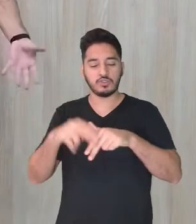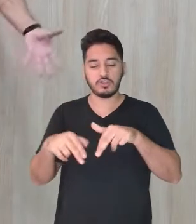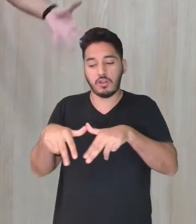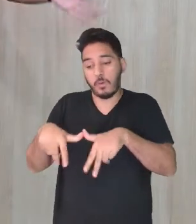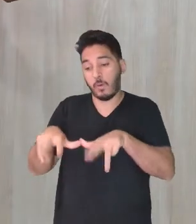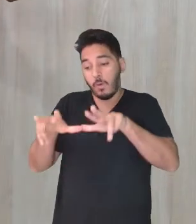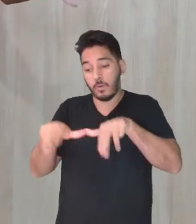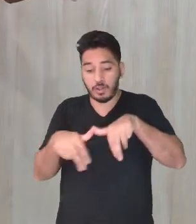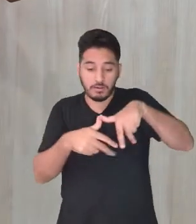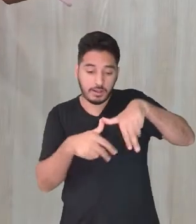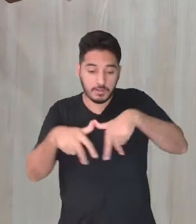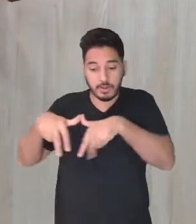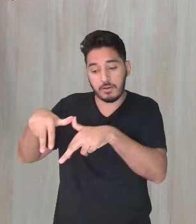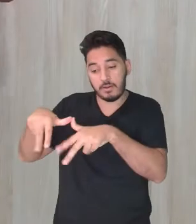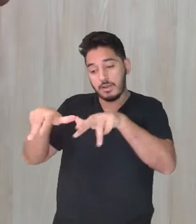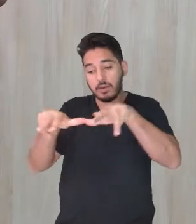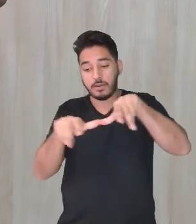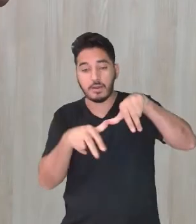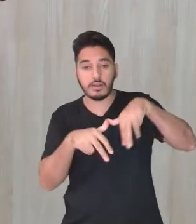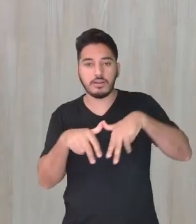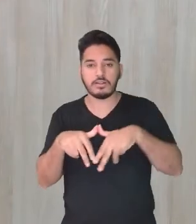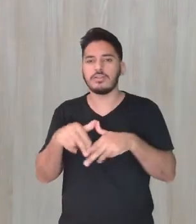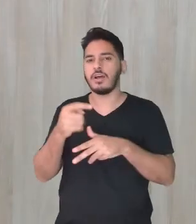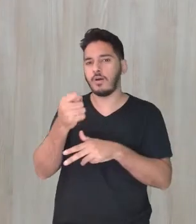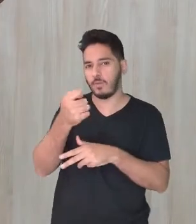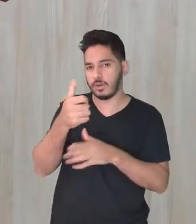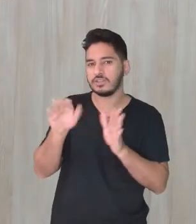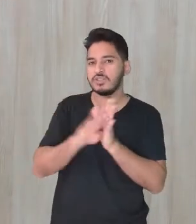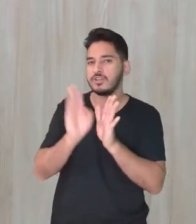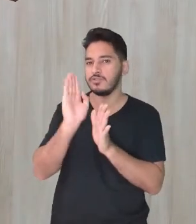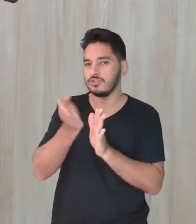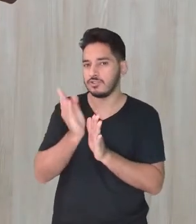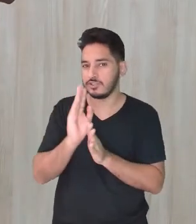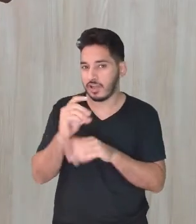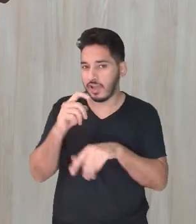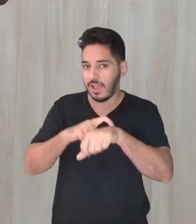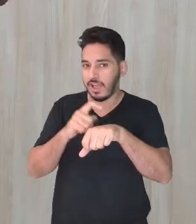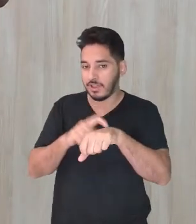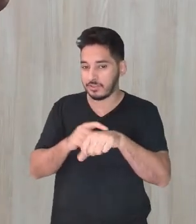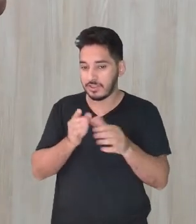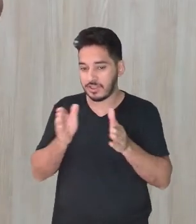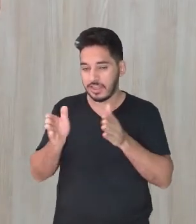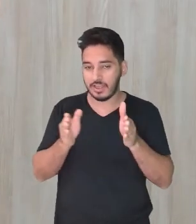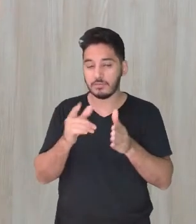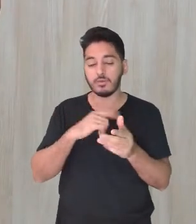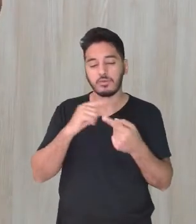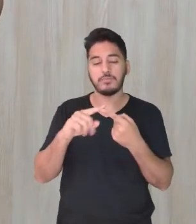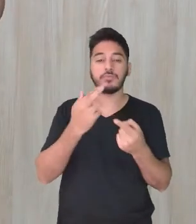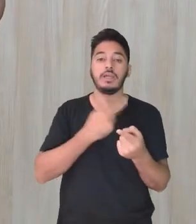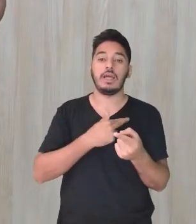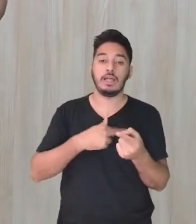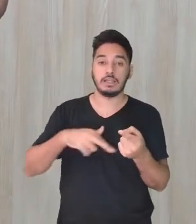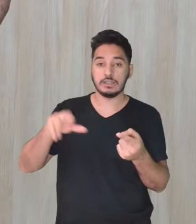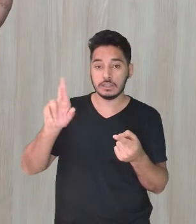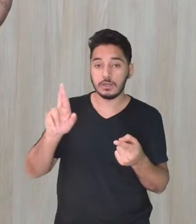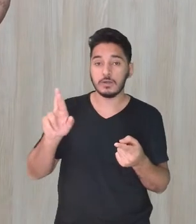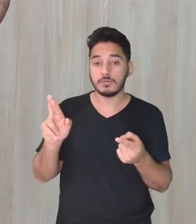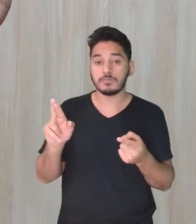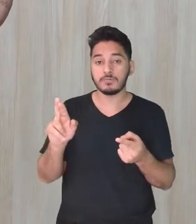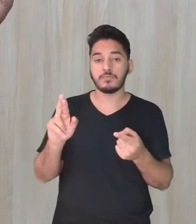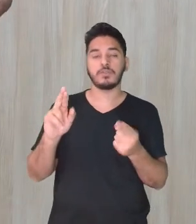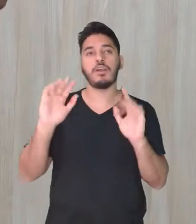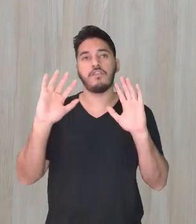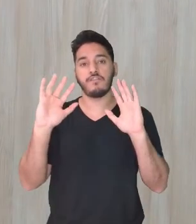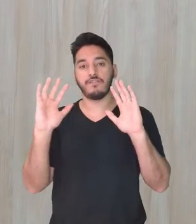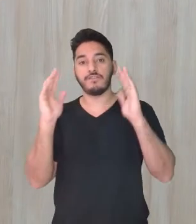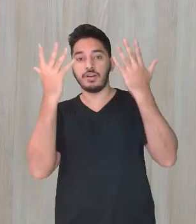chegando o período, inclusive, que a gente tem a questão da religião, né? Então, a